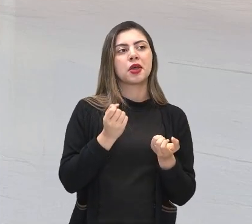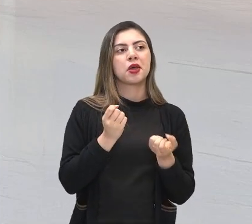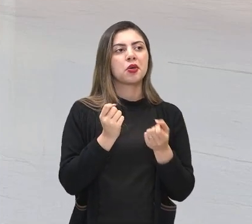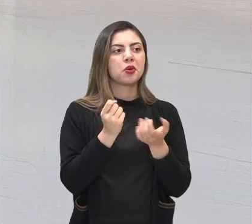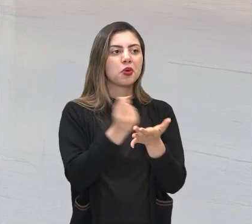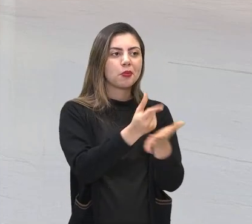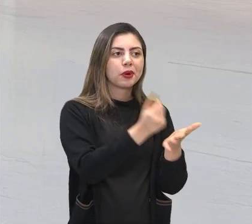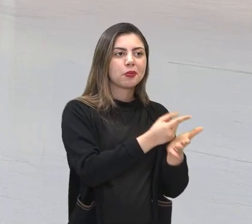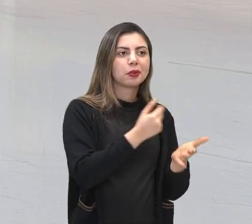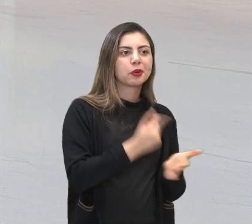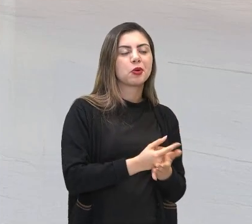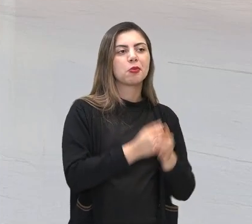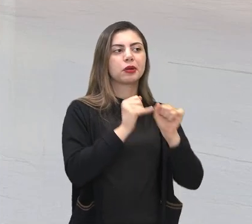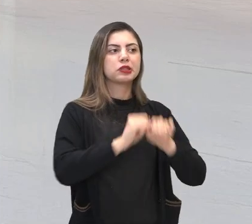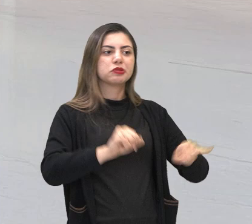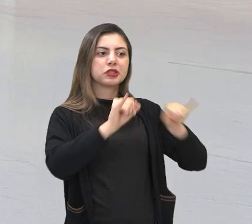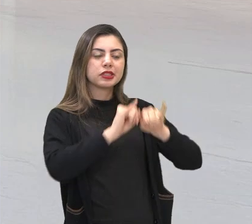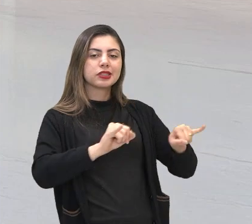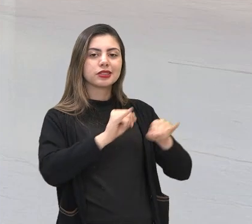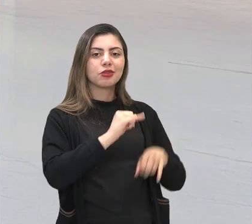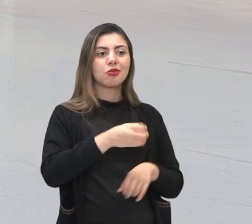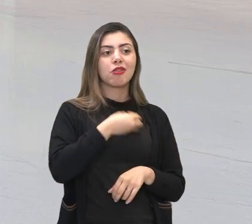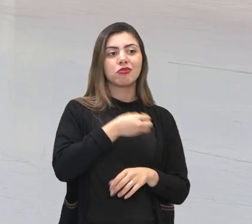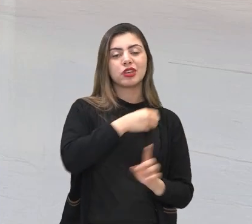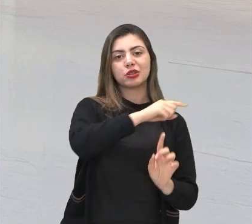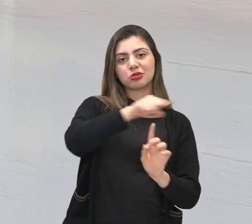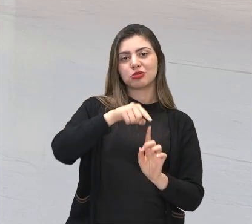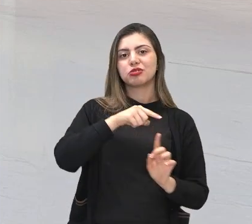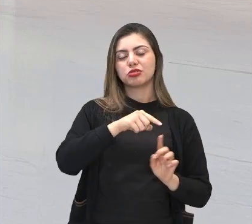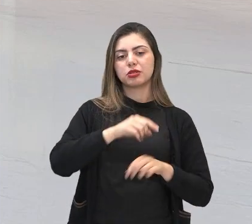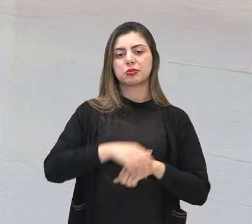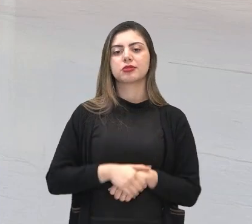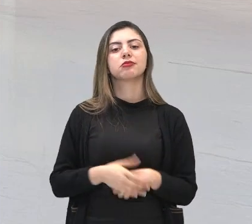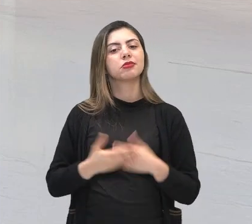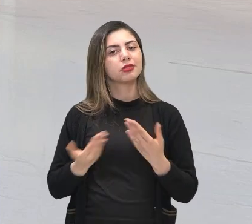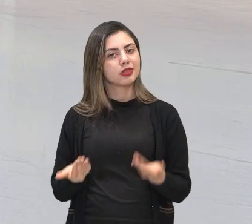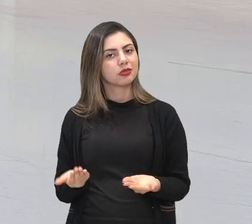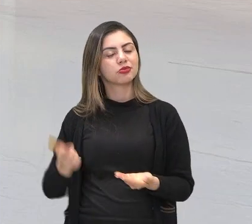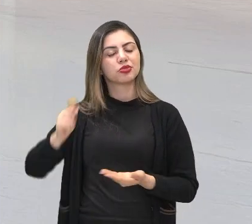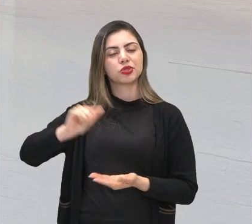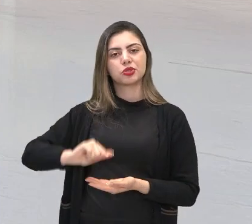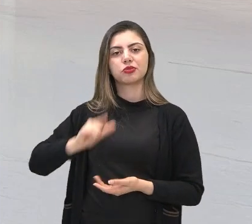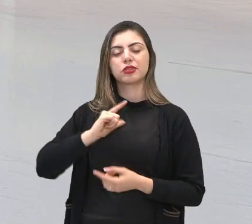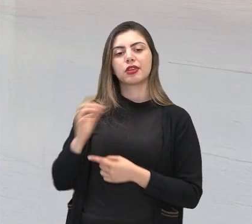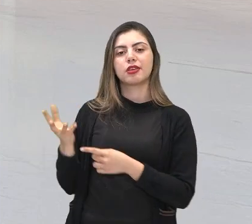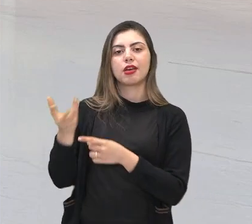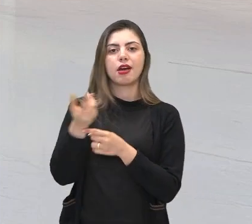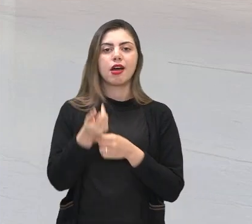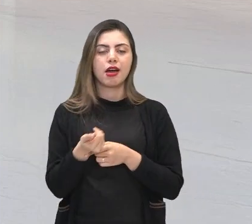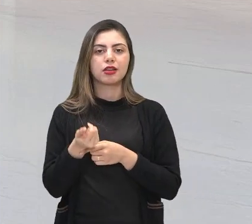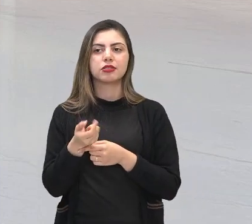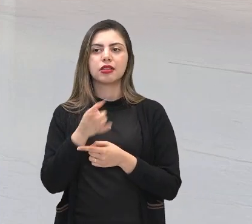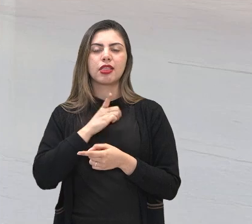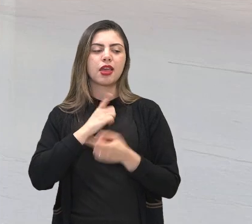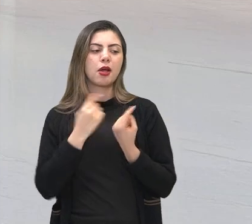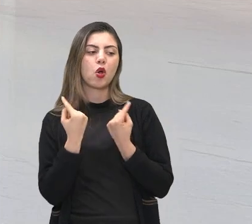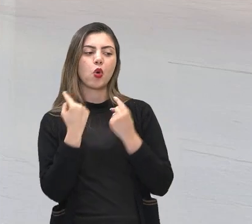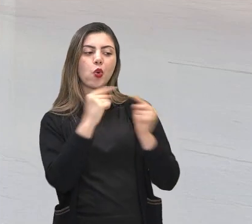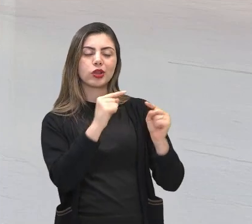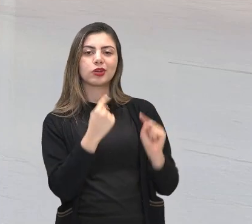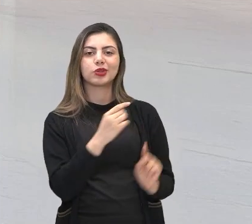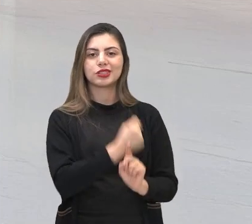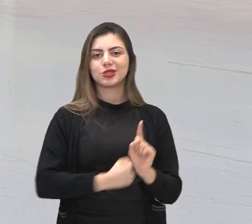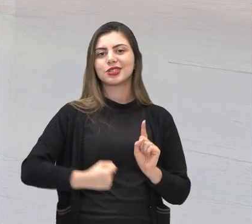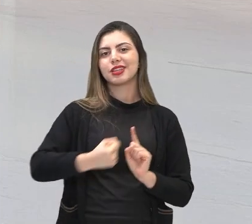estilo de vida mais uma vez a arte ela vem ali trazer um contexto de crítica social